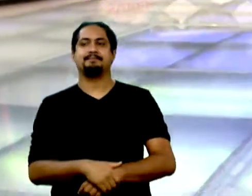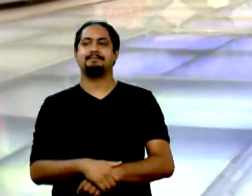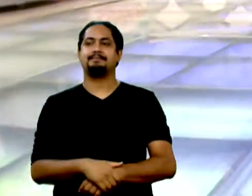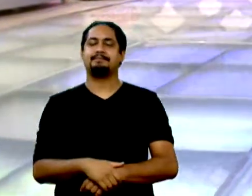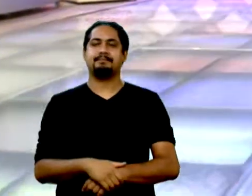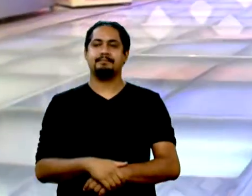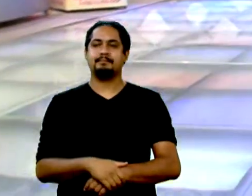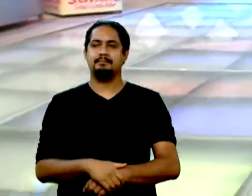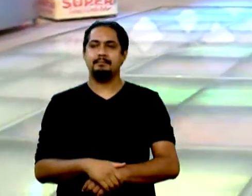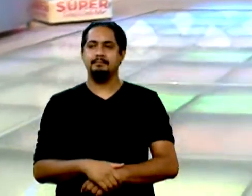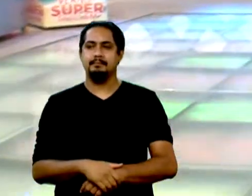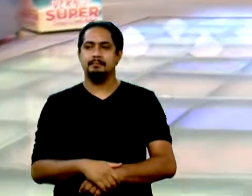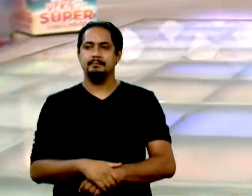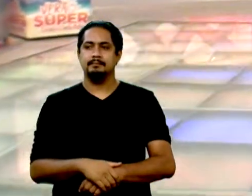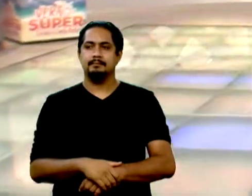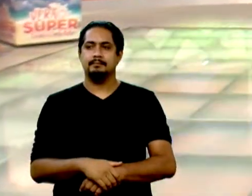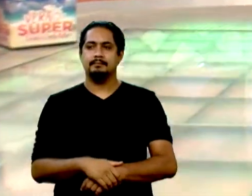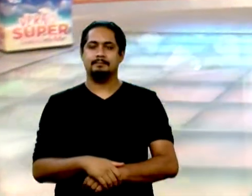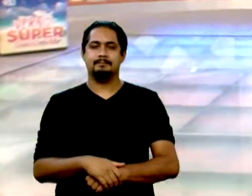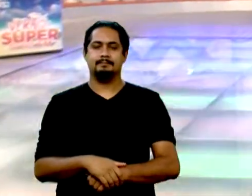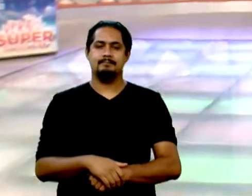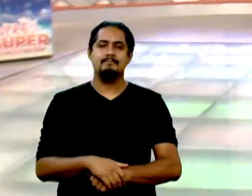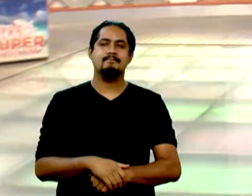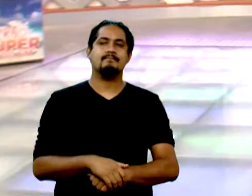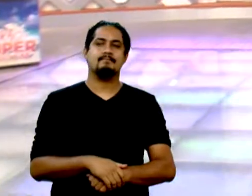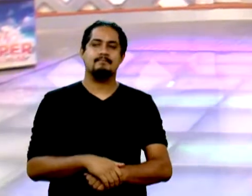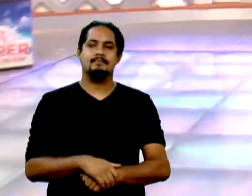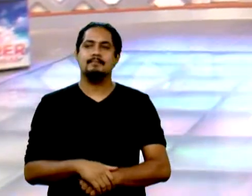garoto! Bem-vindo!